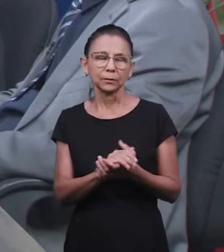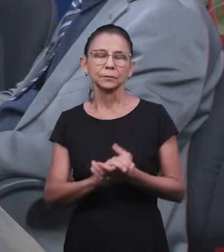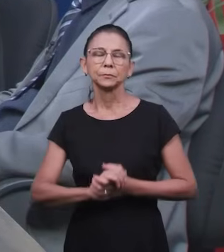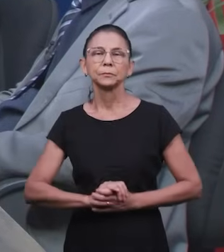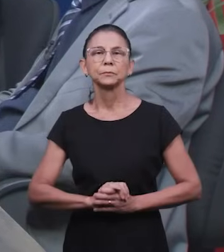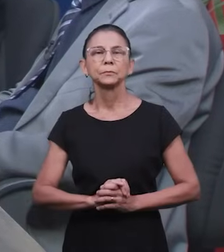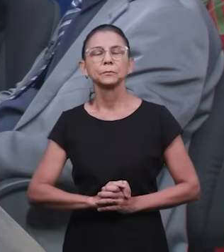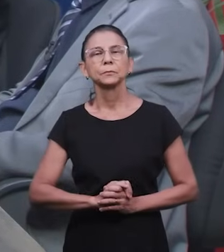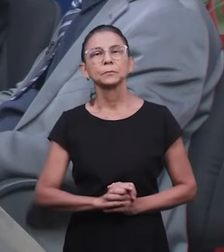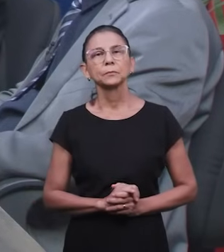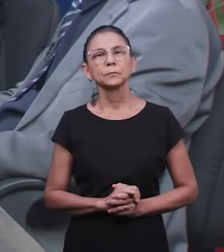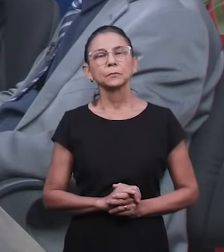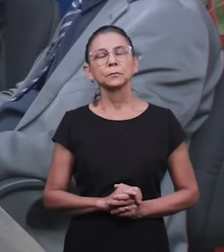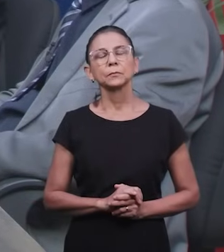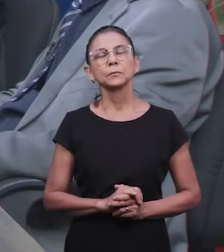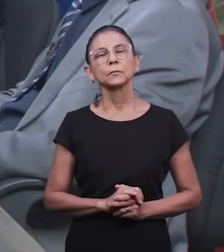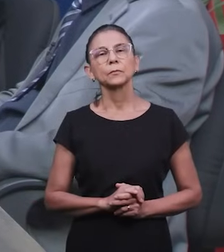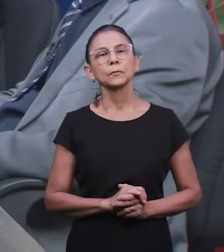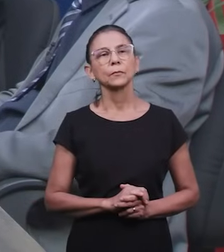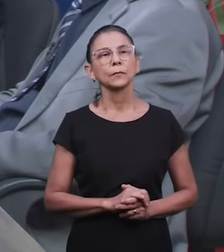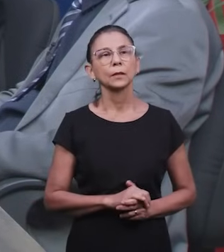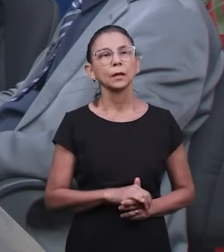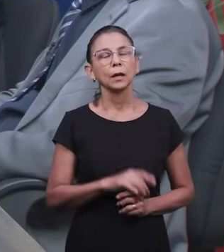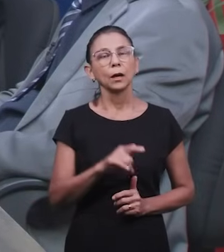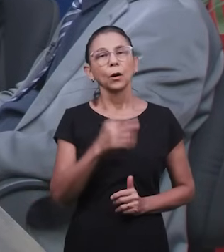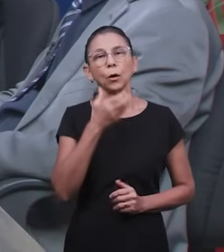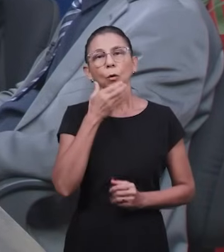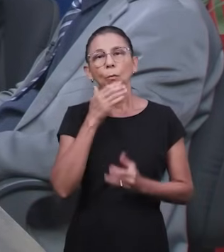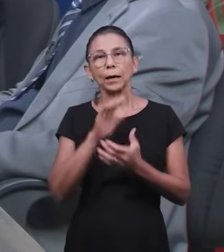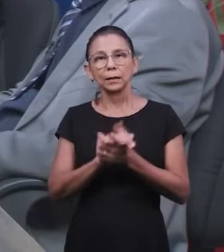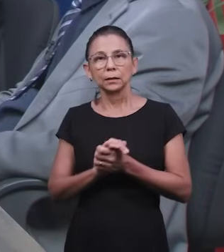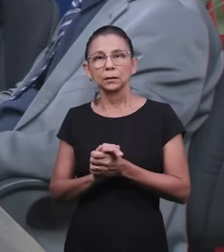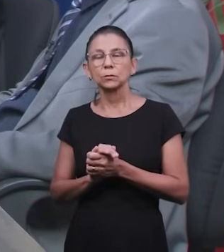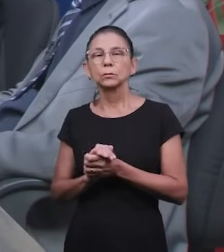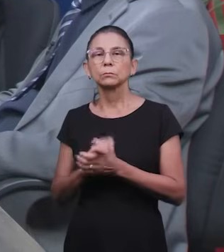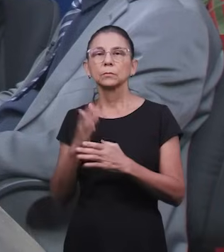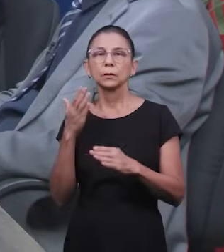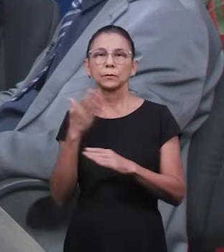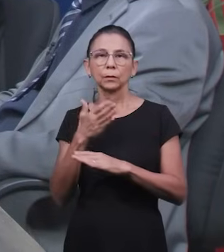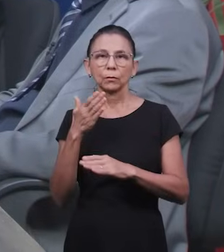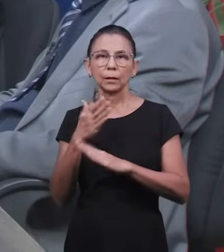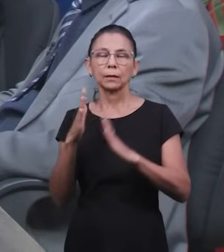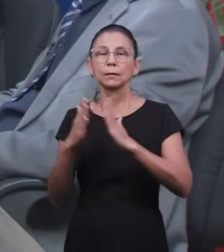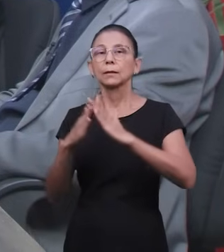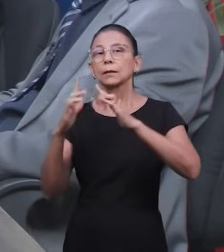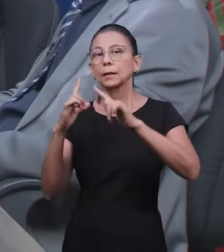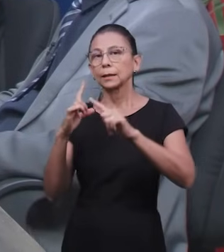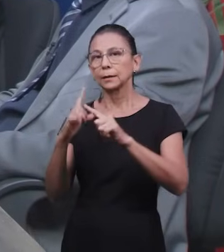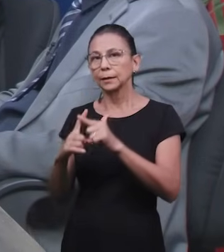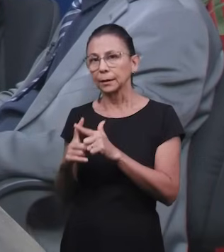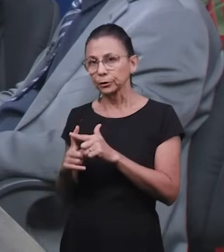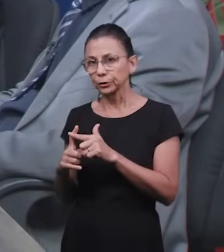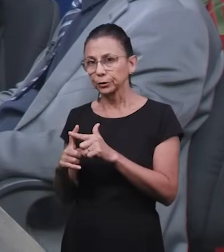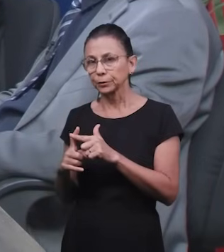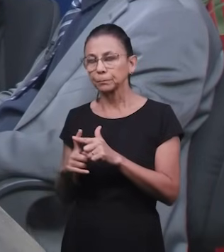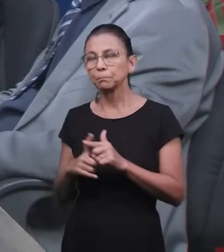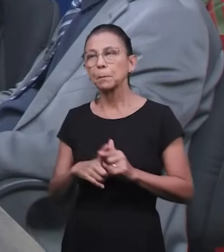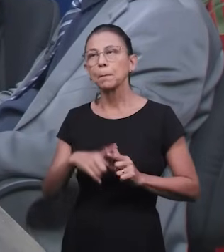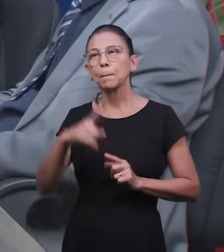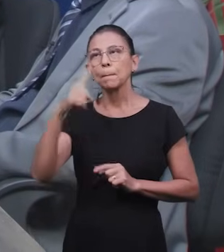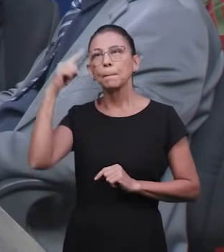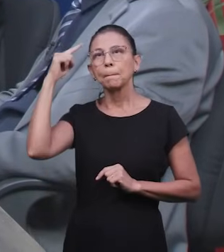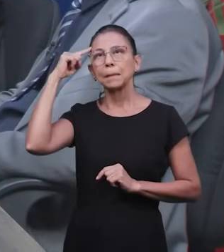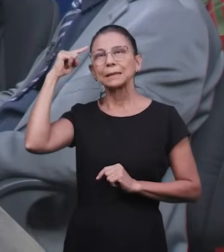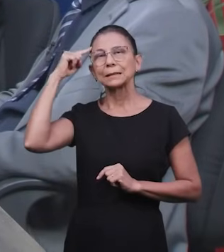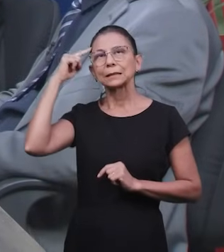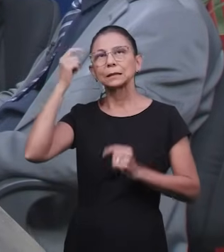estava dizendo que o marido, ela da igreja, o marido da igreja também, estava pensando em se